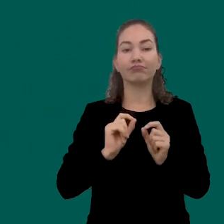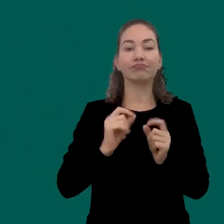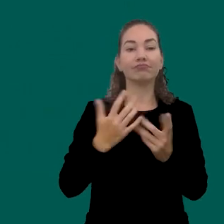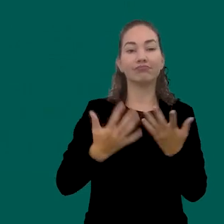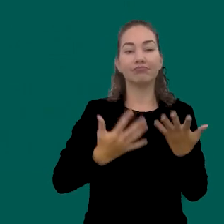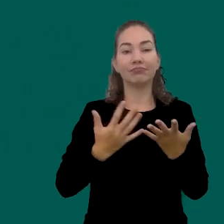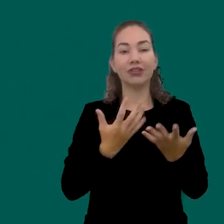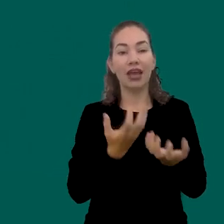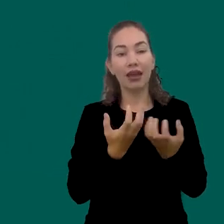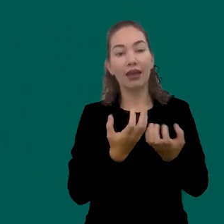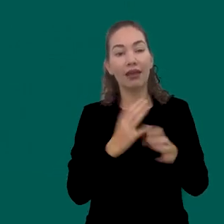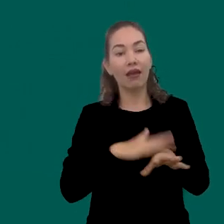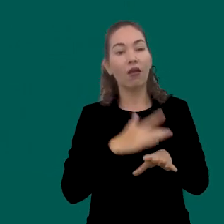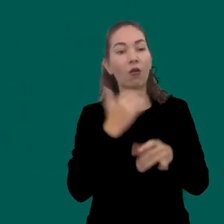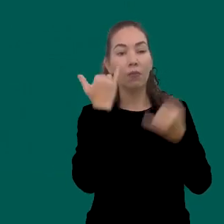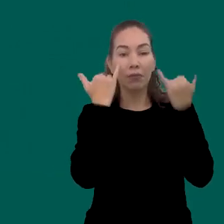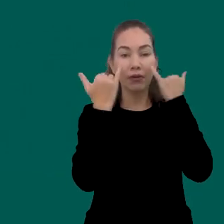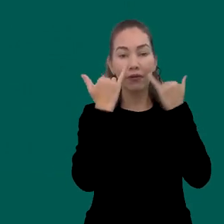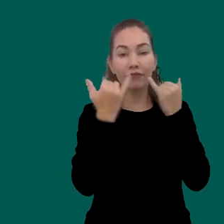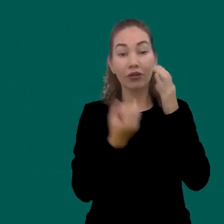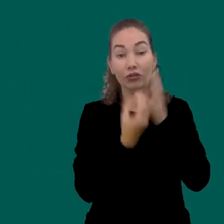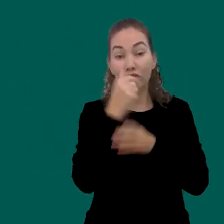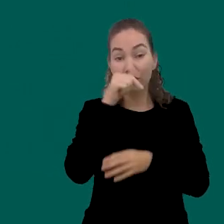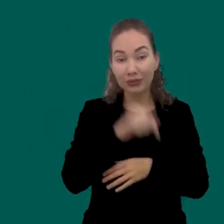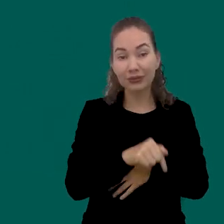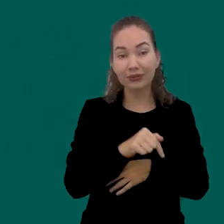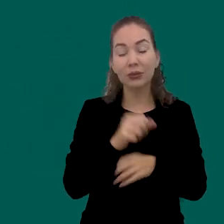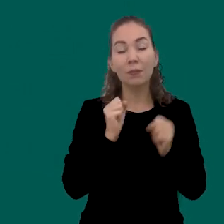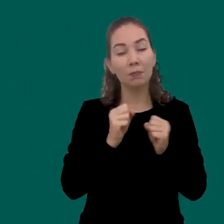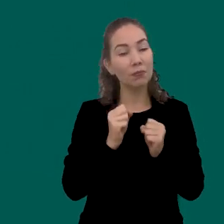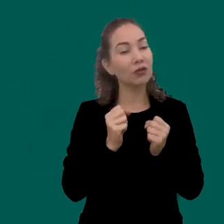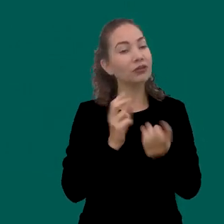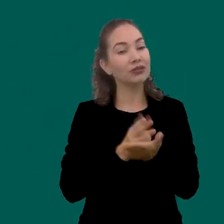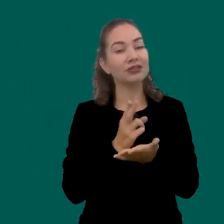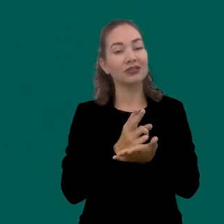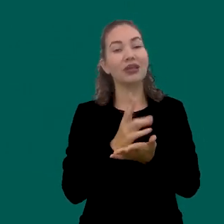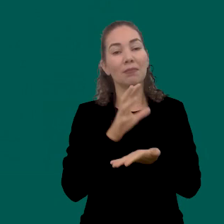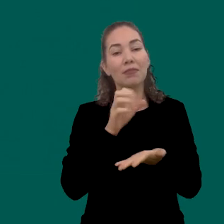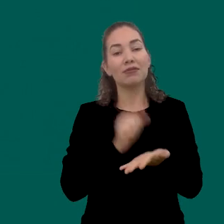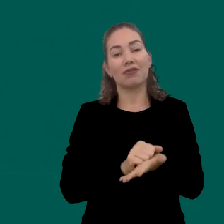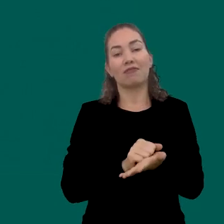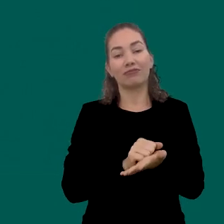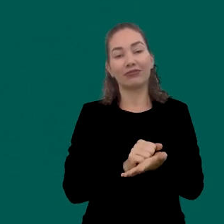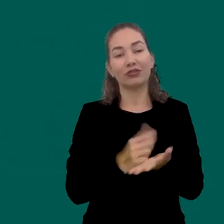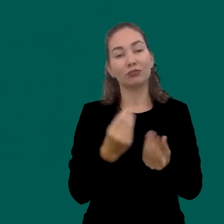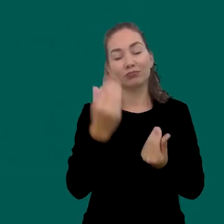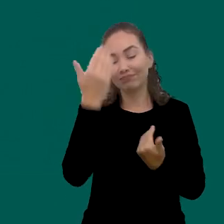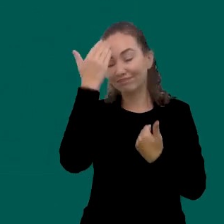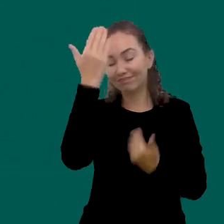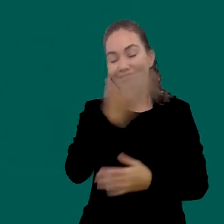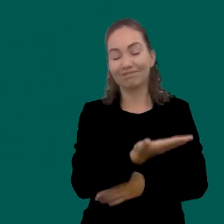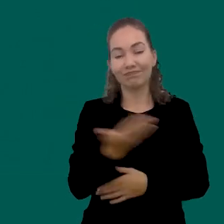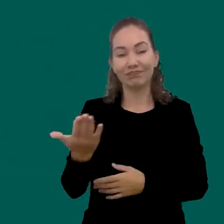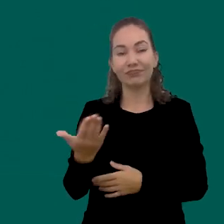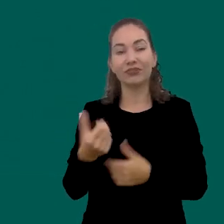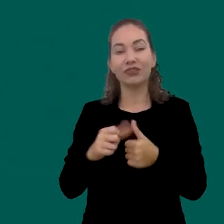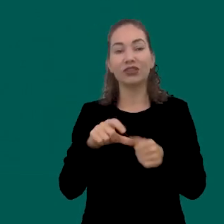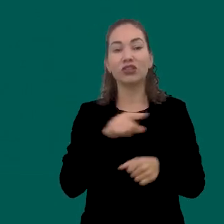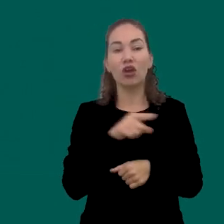e buscar algum tipo de informação que daqui surgiu, vai estar sempre disponível. Mais uma vez, caras, muito obrigado. Eu vou deixar vocês